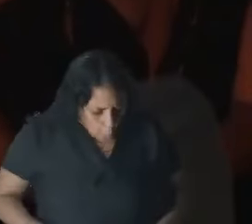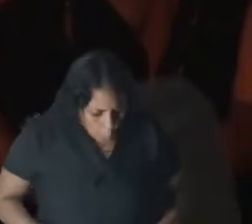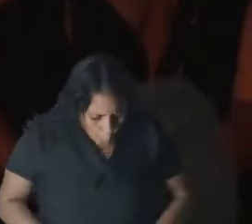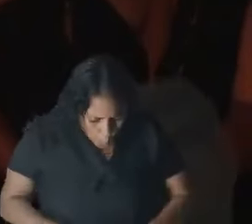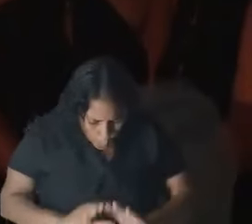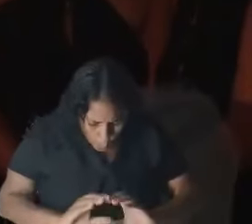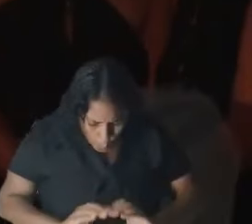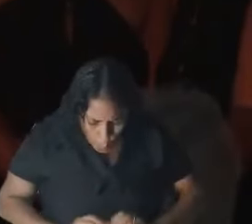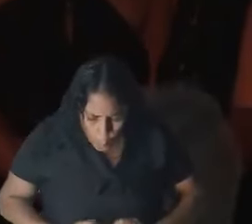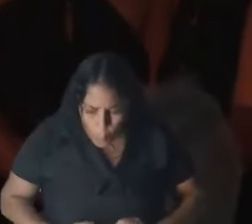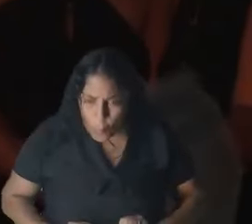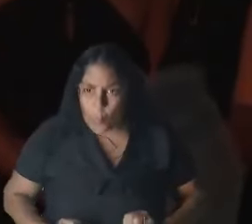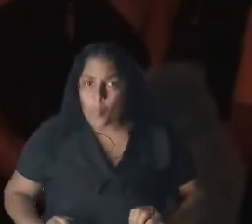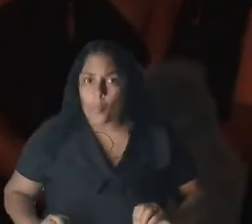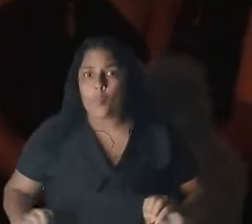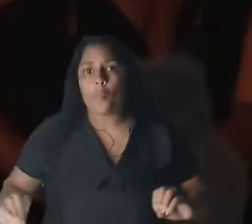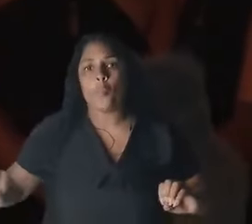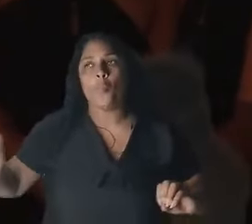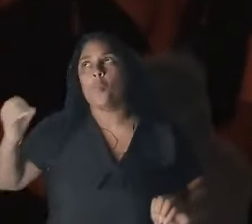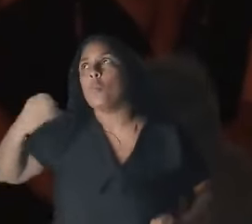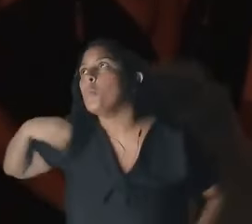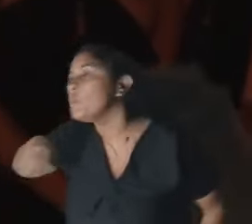nascesse o